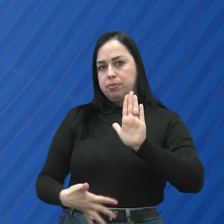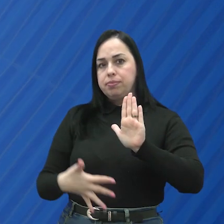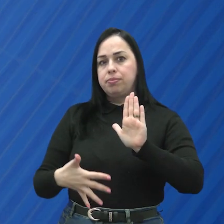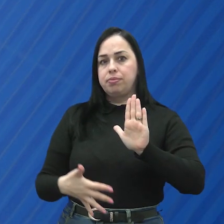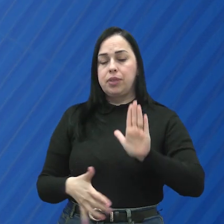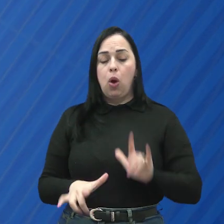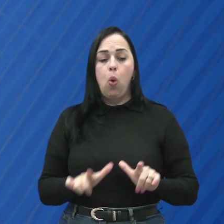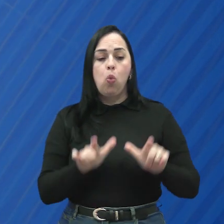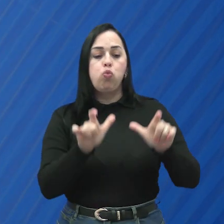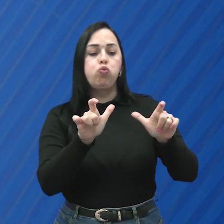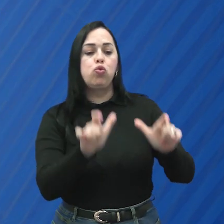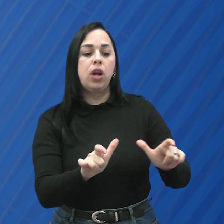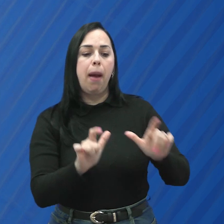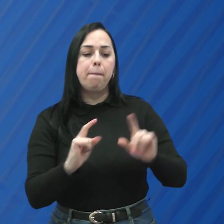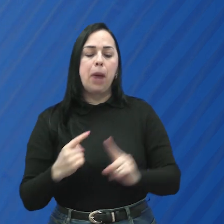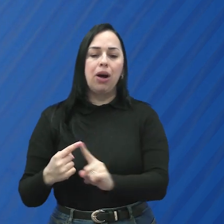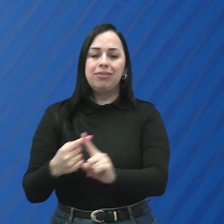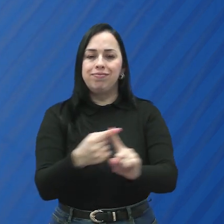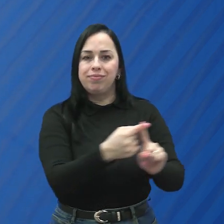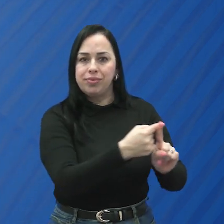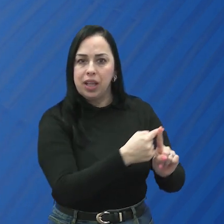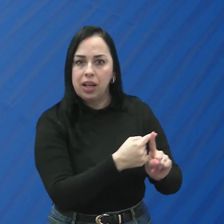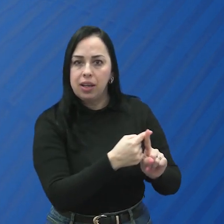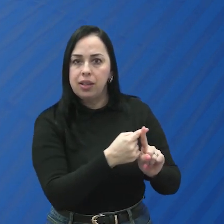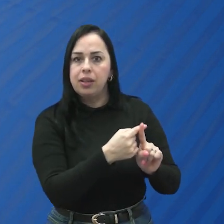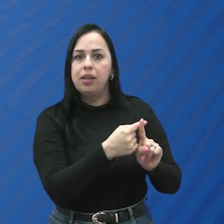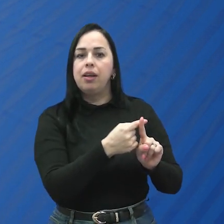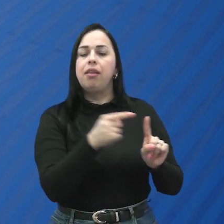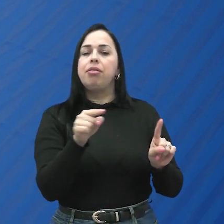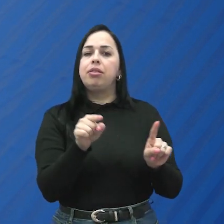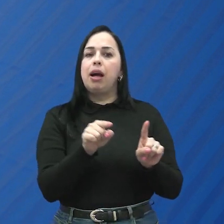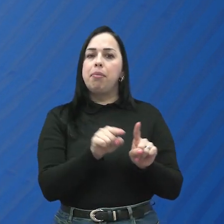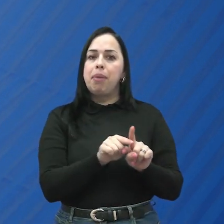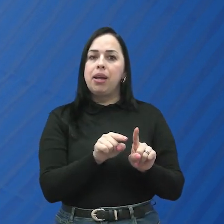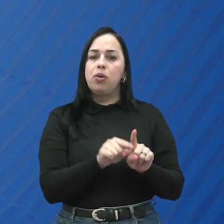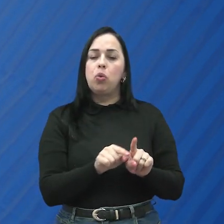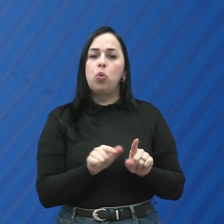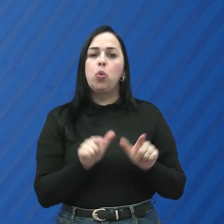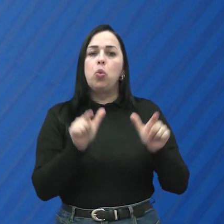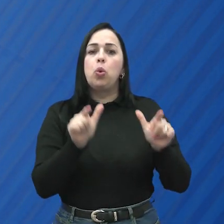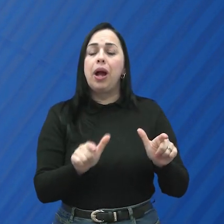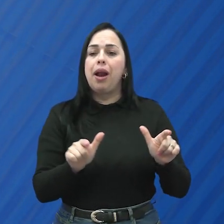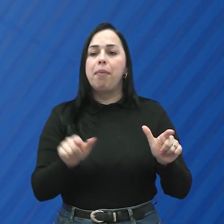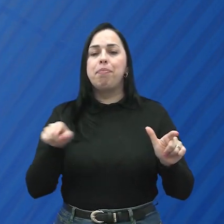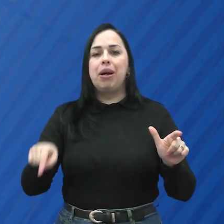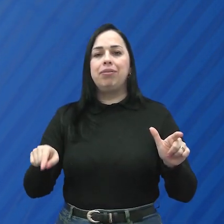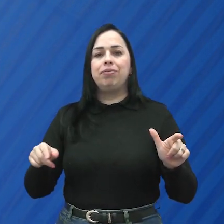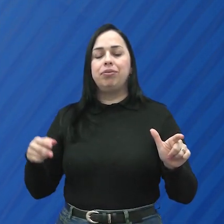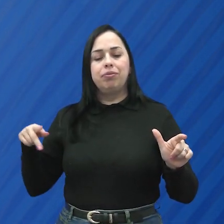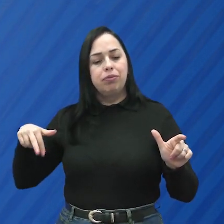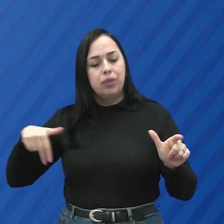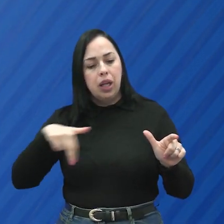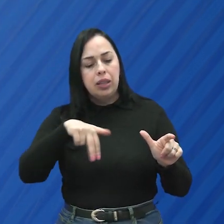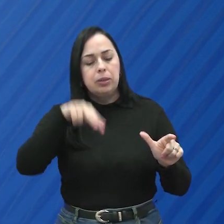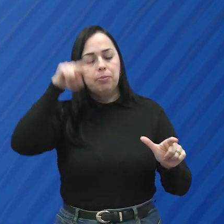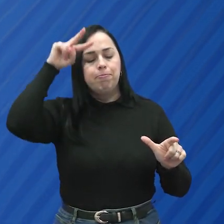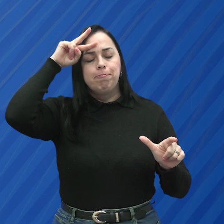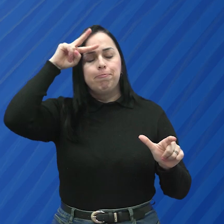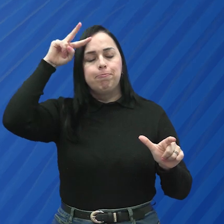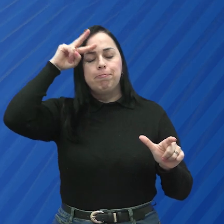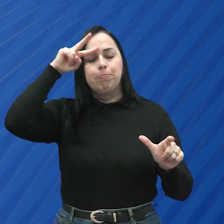justificativa, mais do que um local de sepultamento, o memorial representará um espaço para